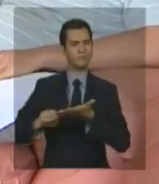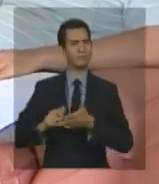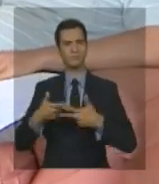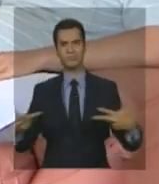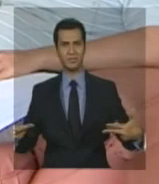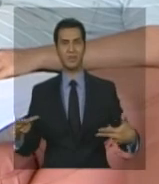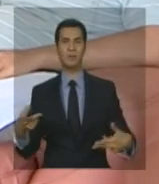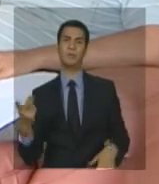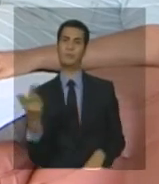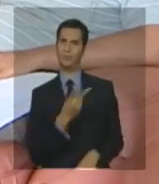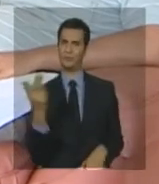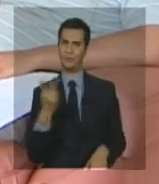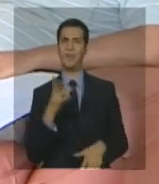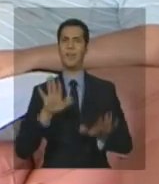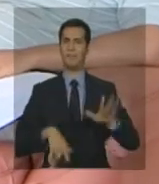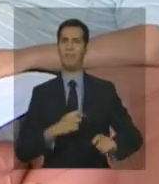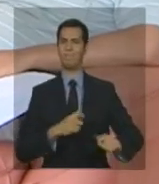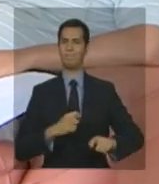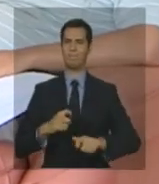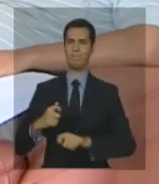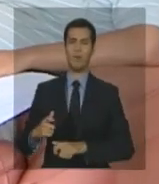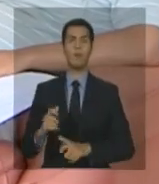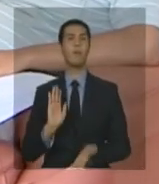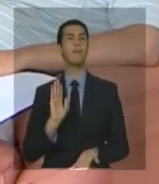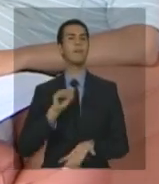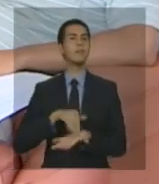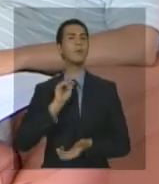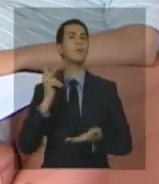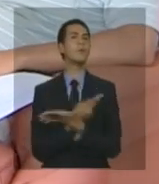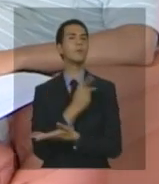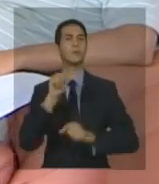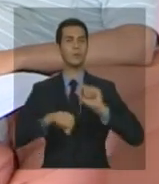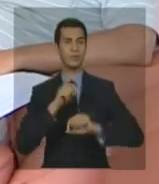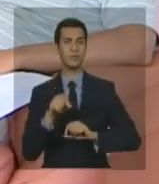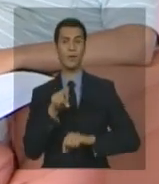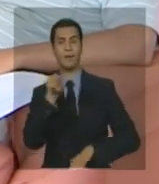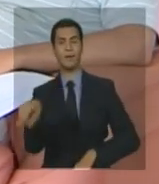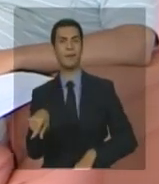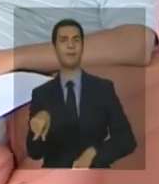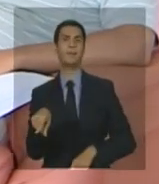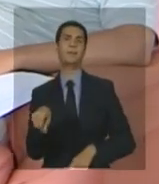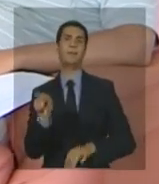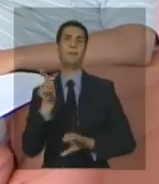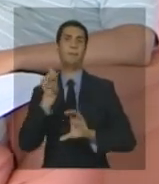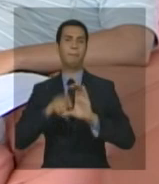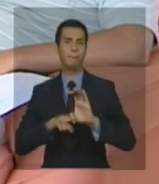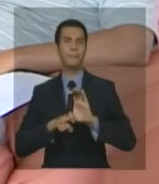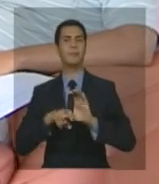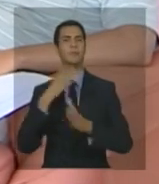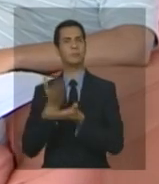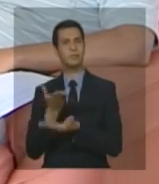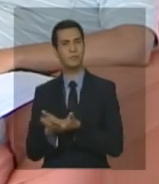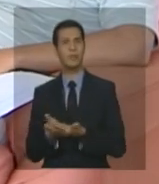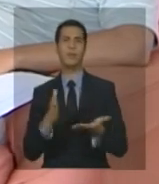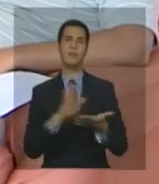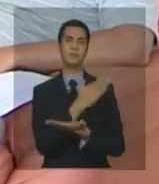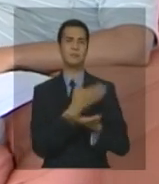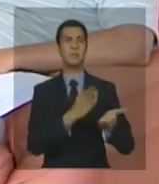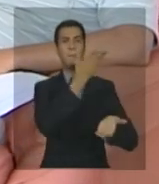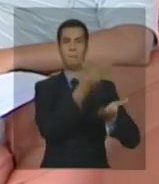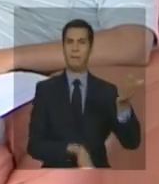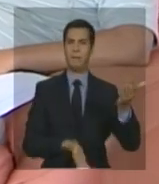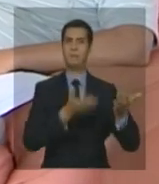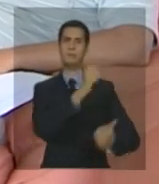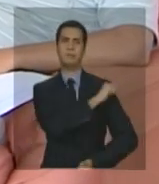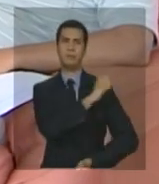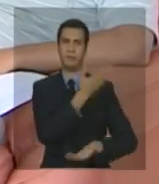o que a gente vê no final é que um fica de recuperação, outro repete. E aí a gente dá bronca,